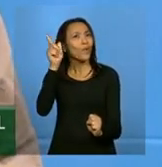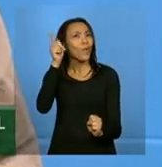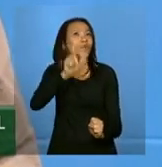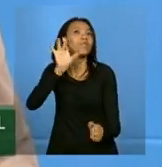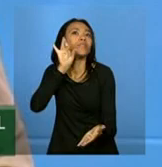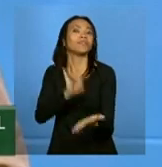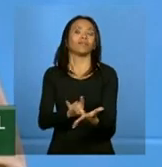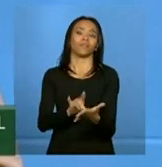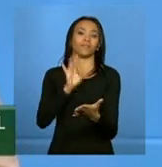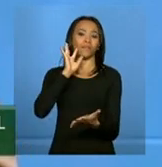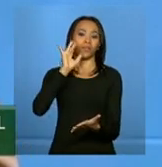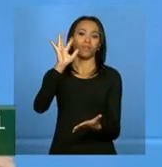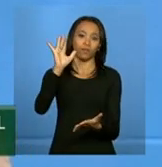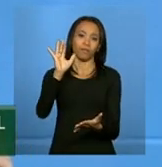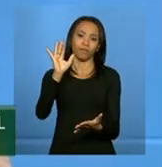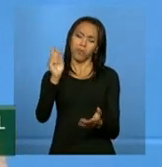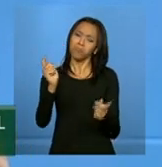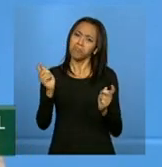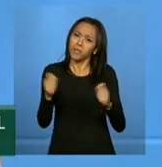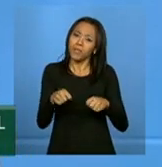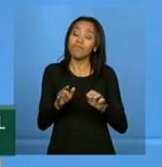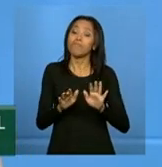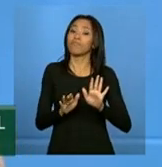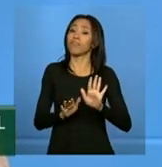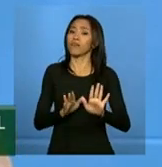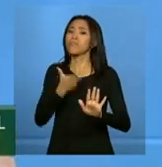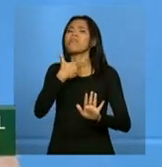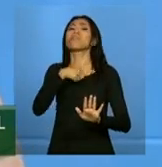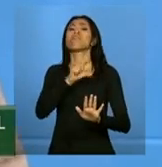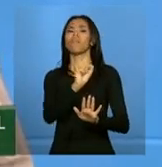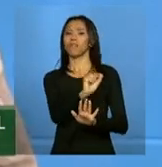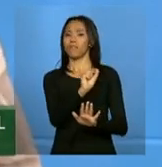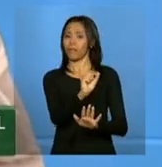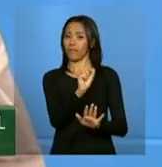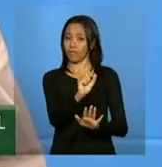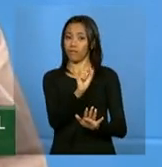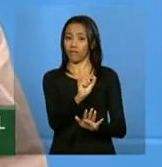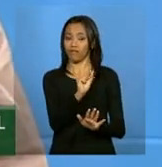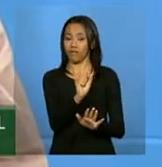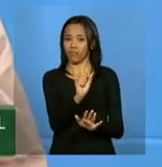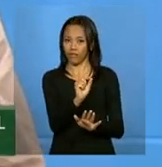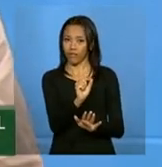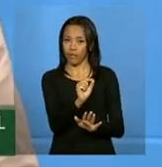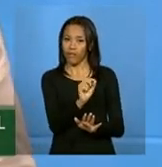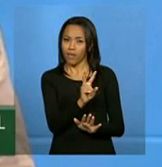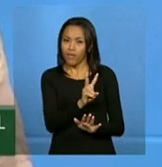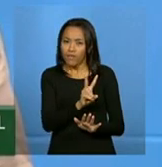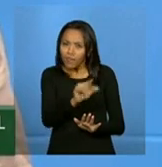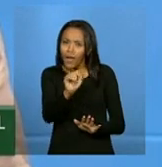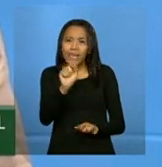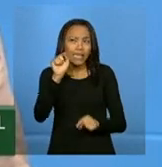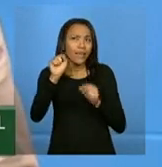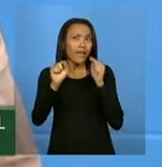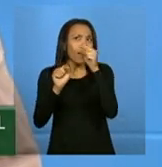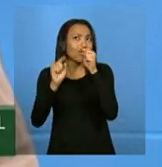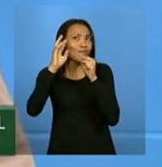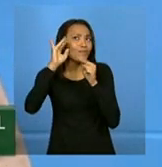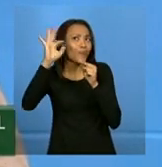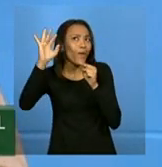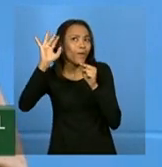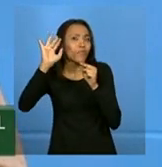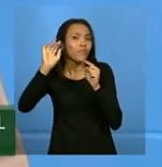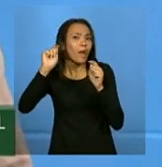sonho. Mas quem é que iria fazer com que esse sonho se